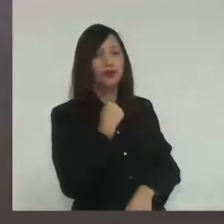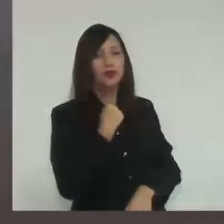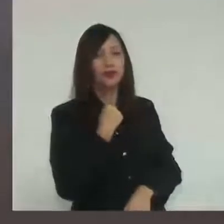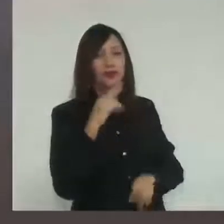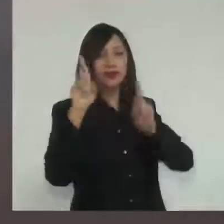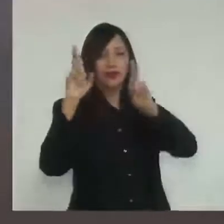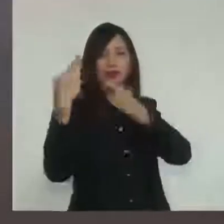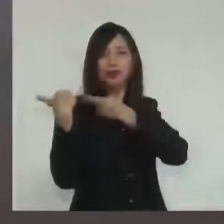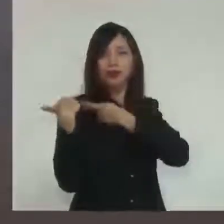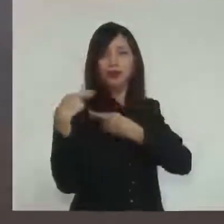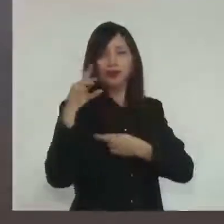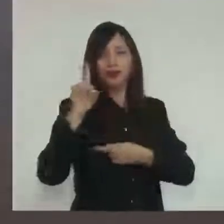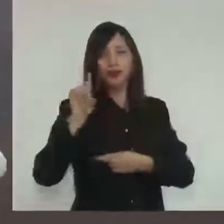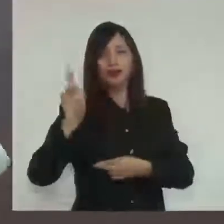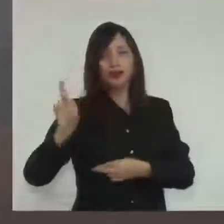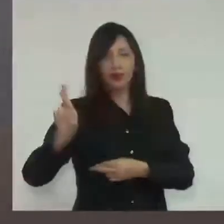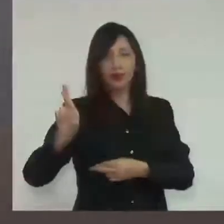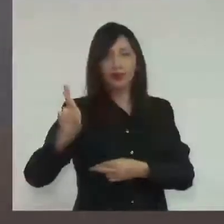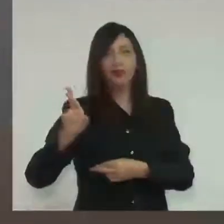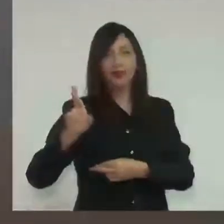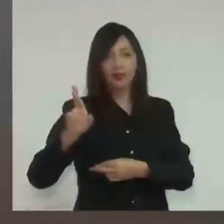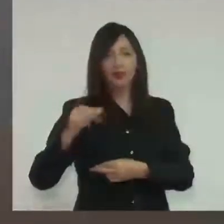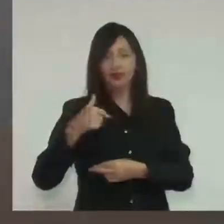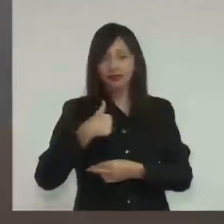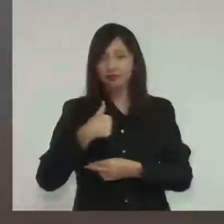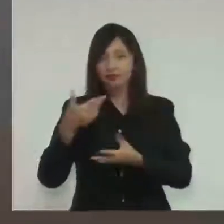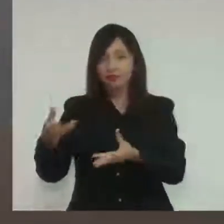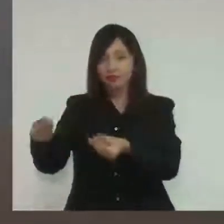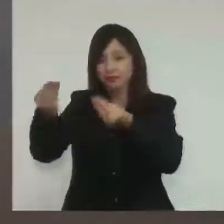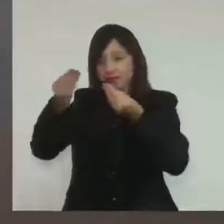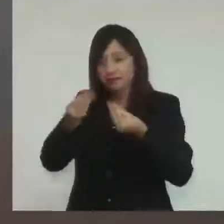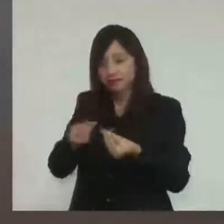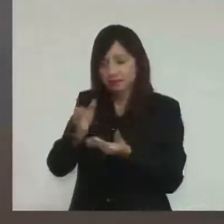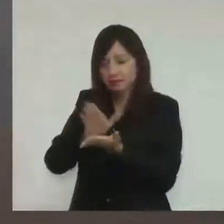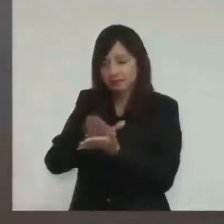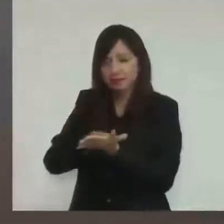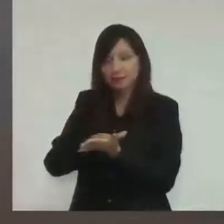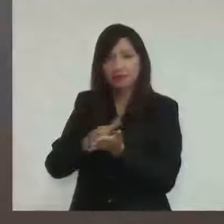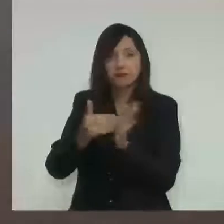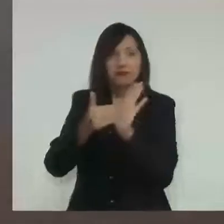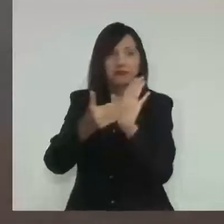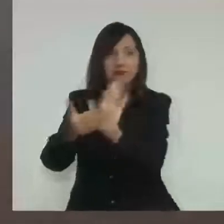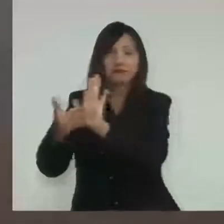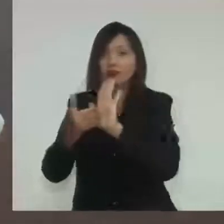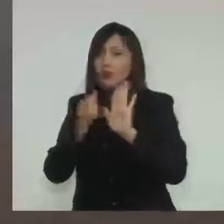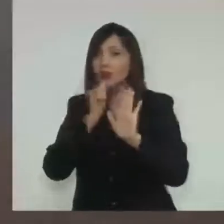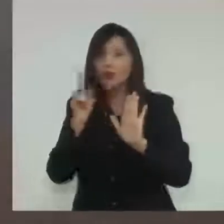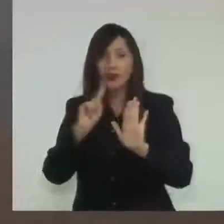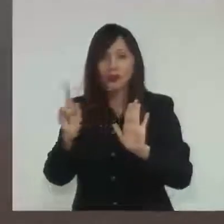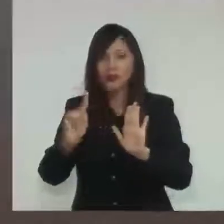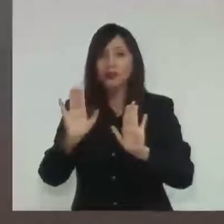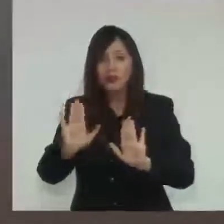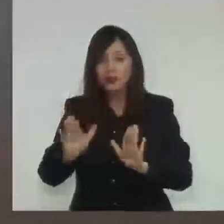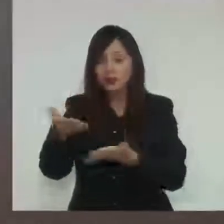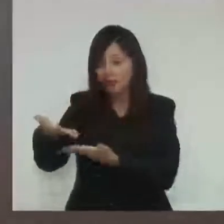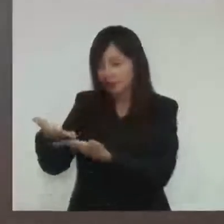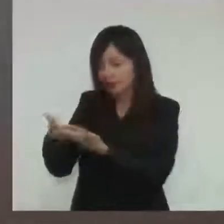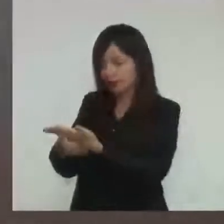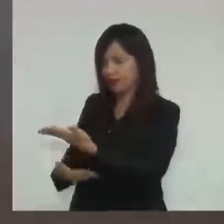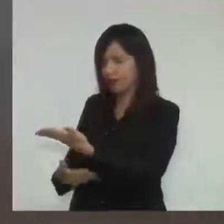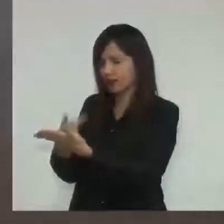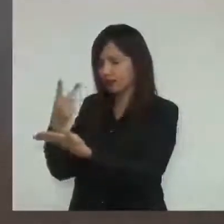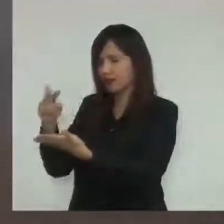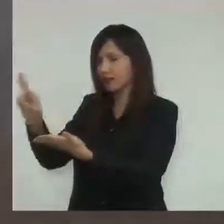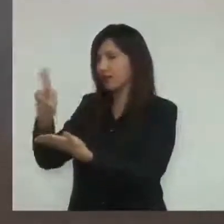DR. Recebi, tem aqui em mãos, não vou expor os cidadãos, mas pelo menos